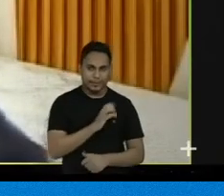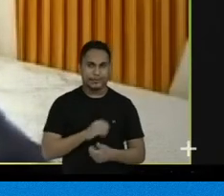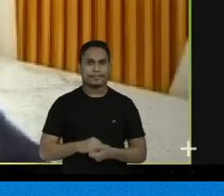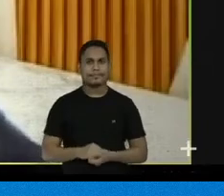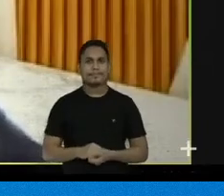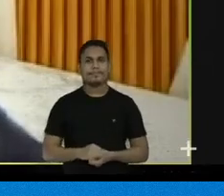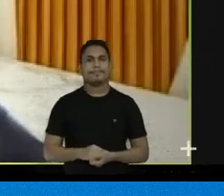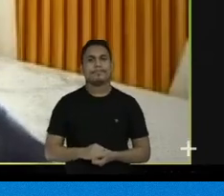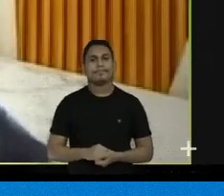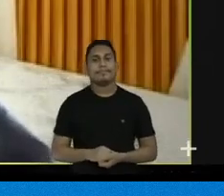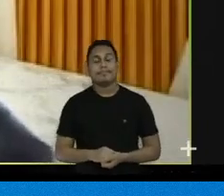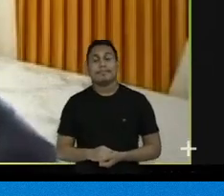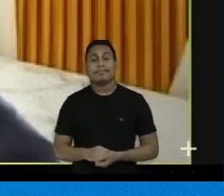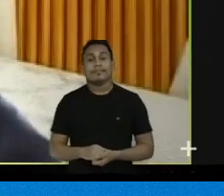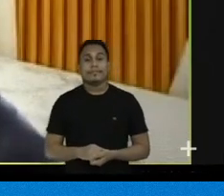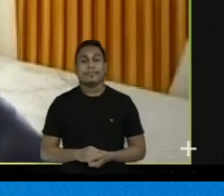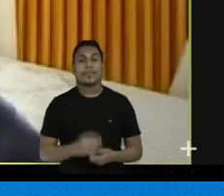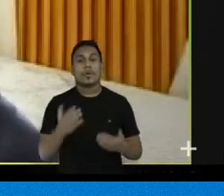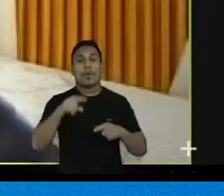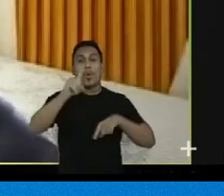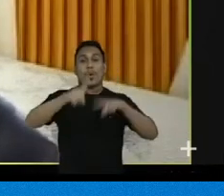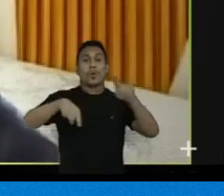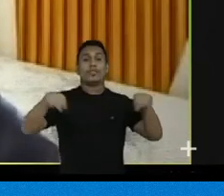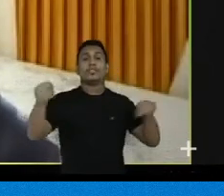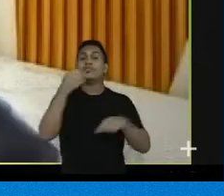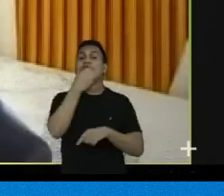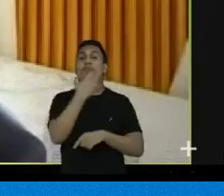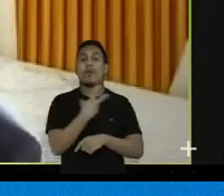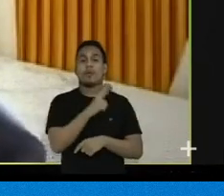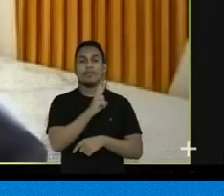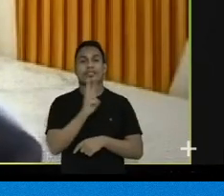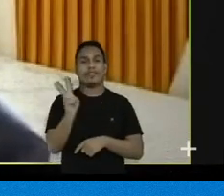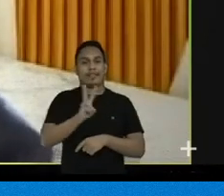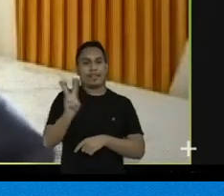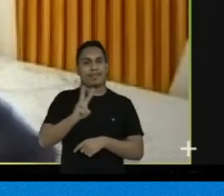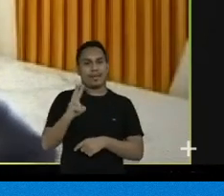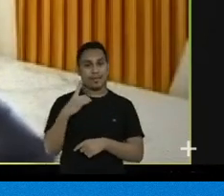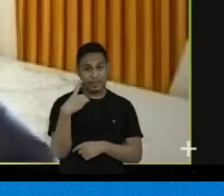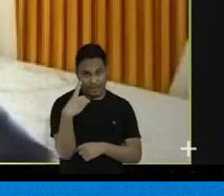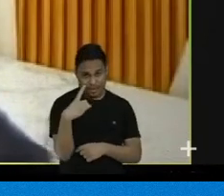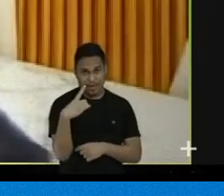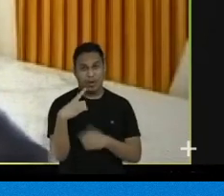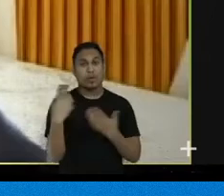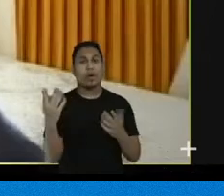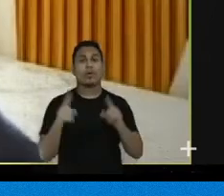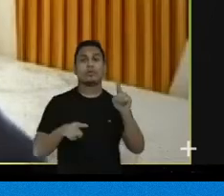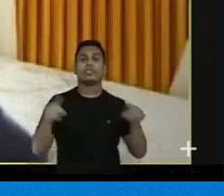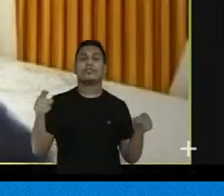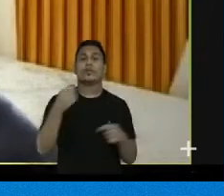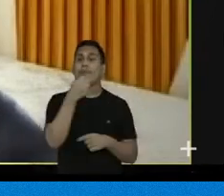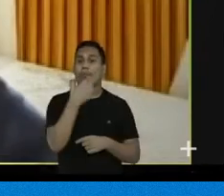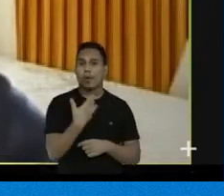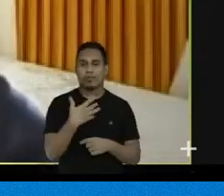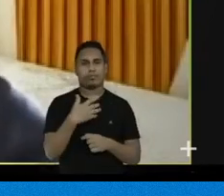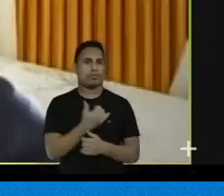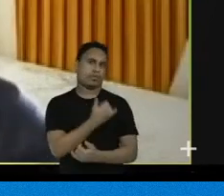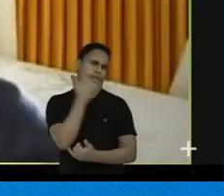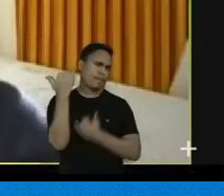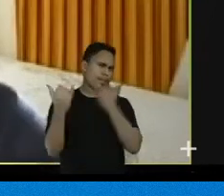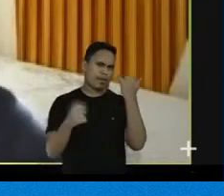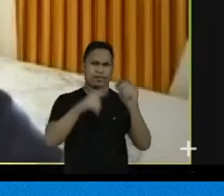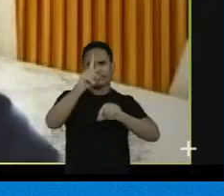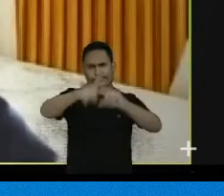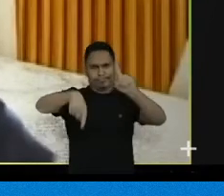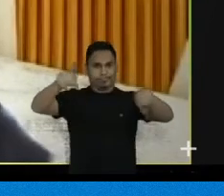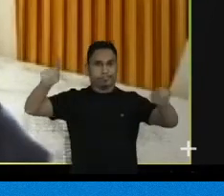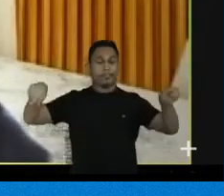nível ideal de vitamina D? Olha, isso depende, tá? Depende muito de pessoa para pessoa. Mas quando a gente